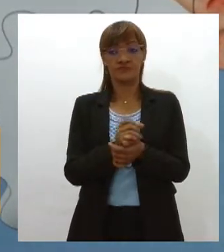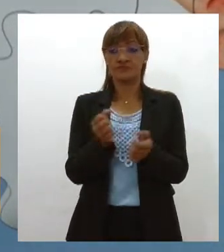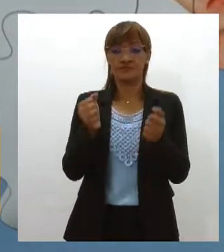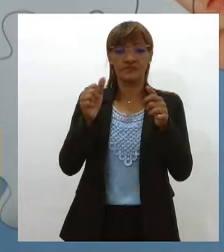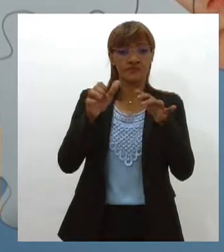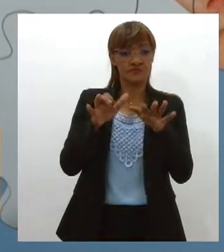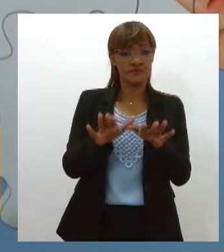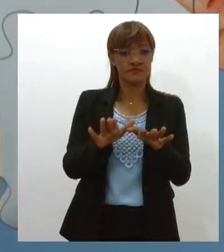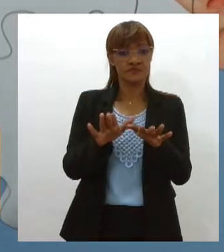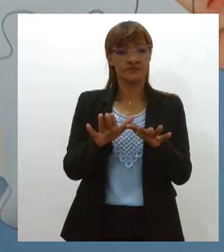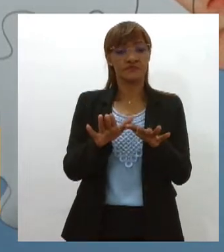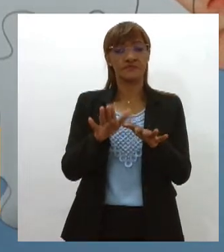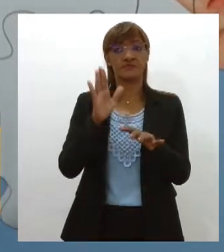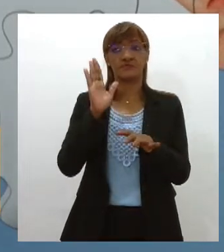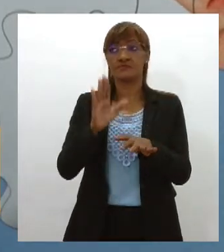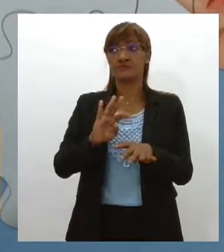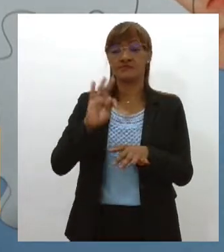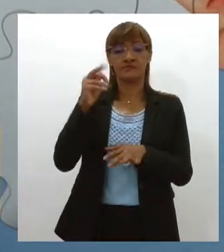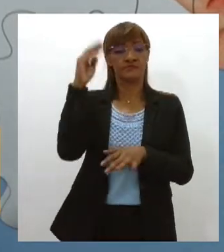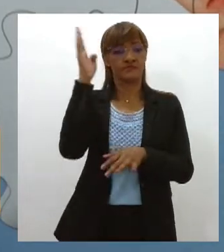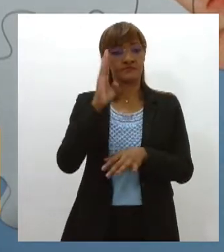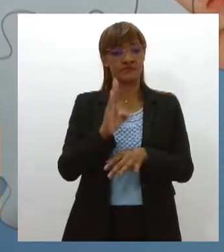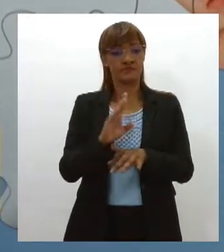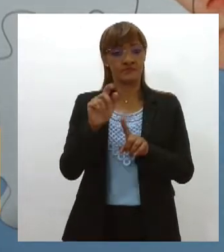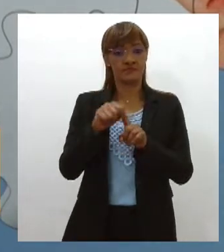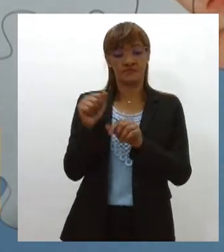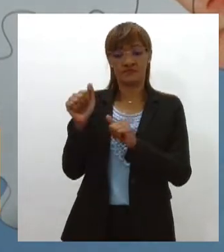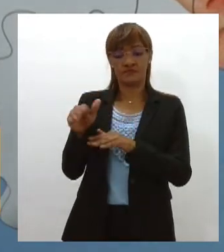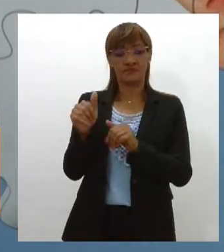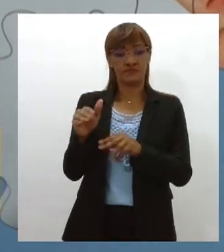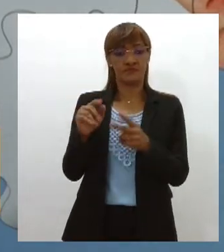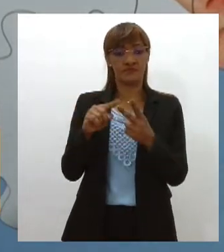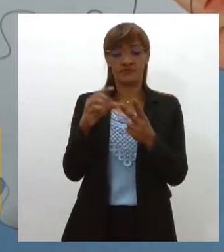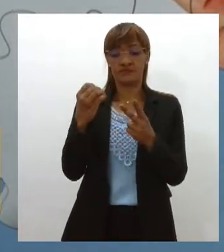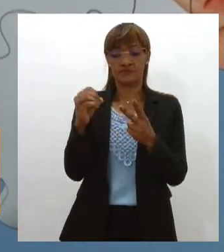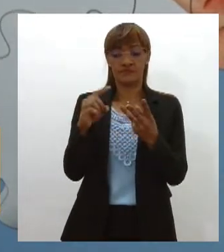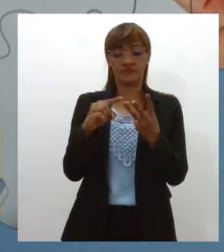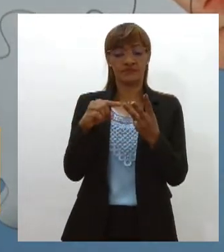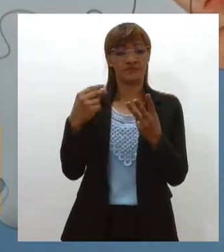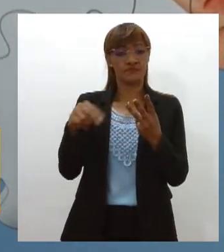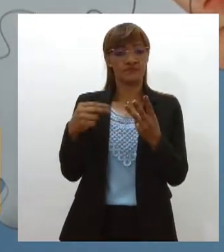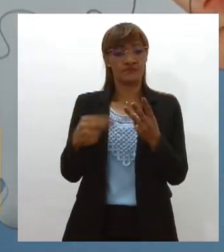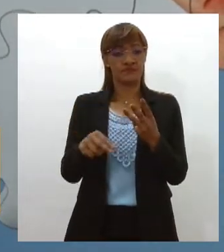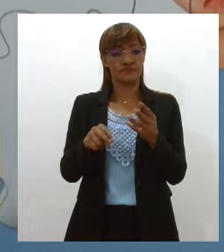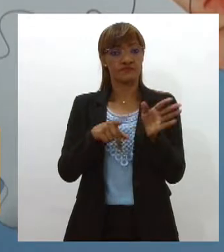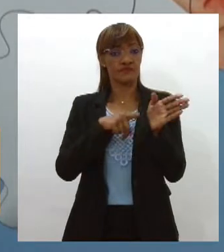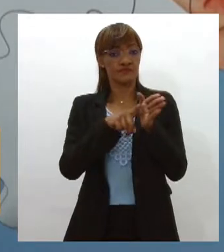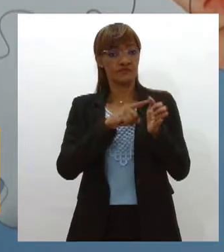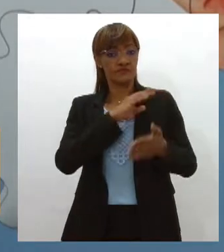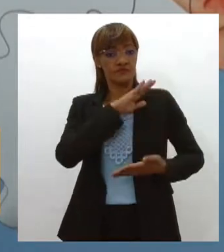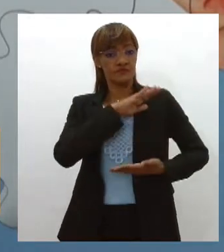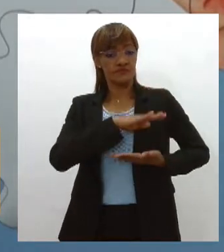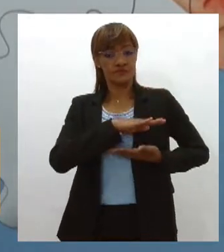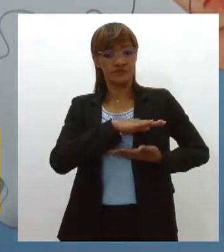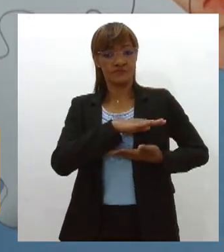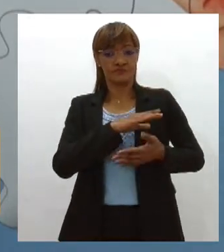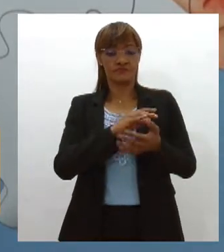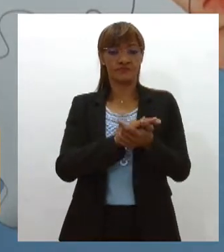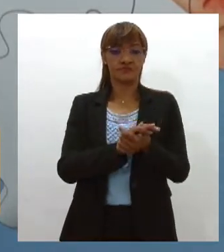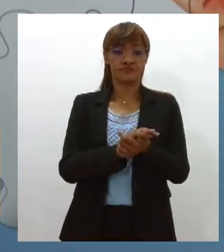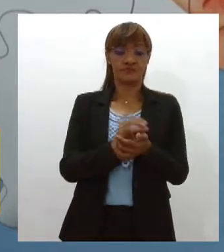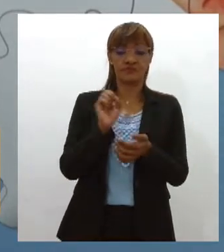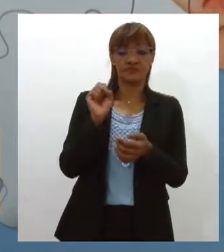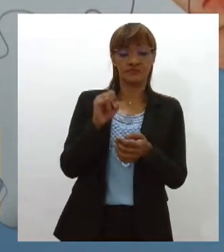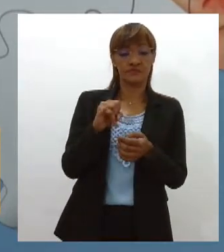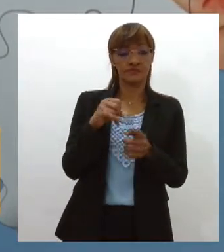mulheres realizarão, entre os meses de setembro, outubro e novembro, exames de mamografia. Se os resultados derem inconclusivo